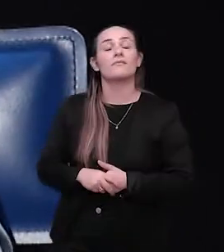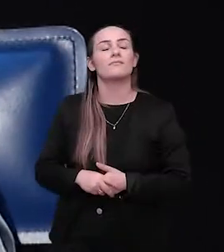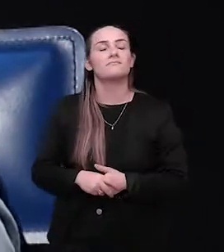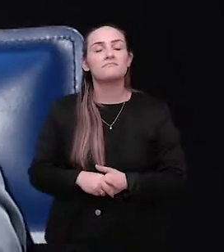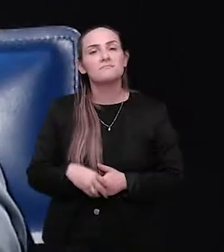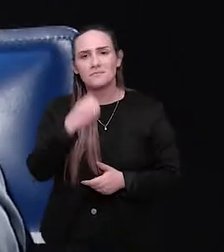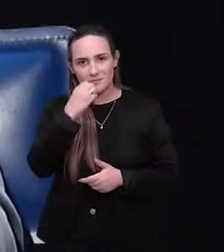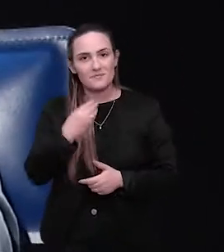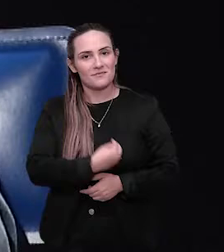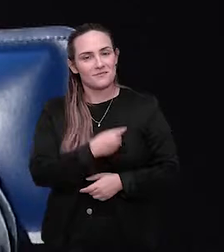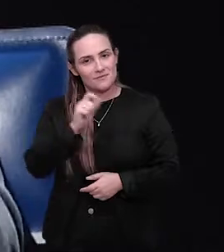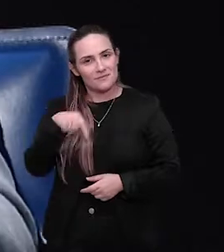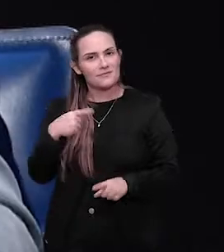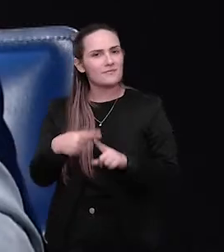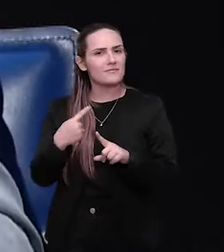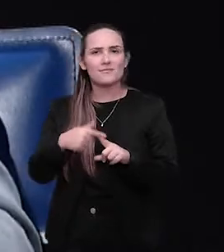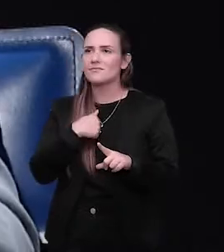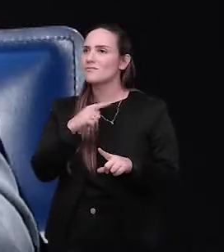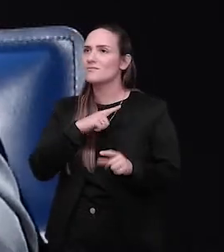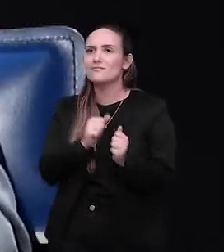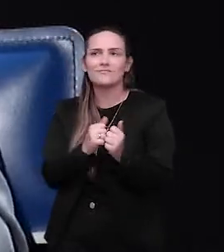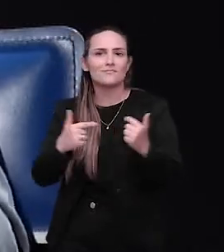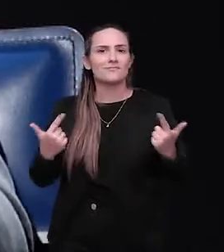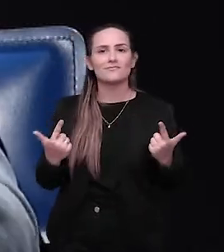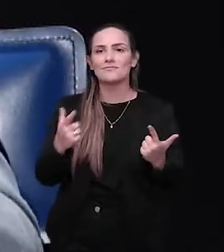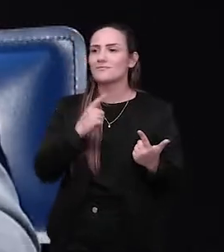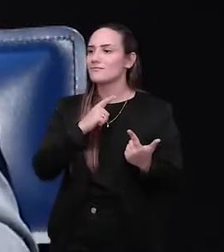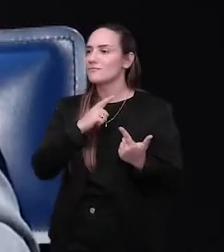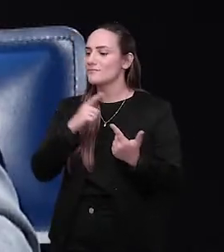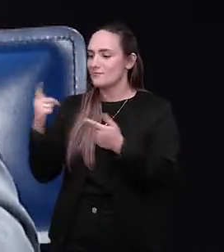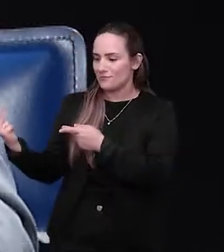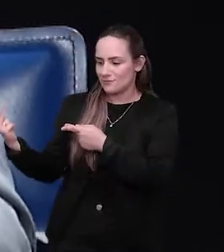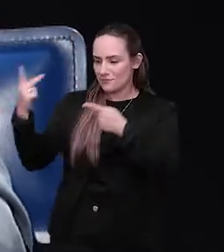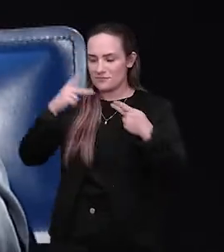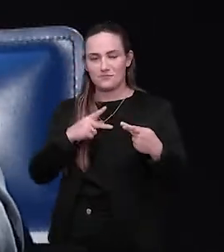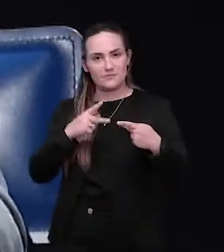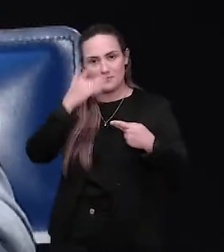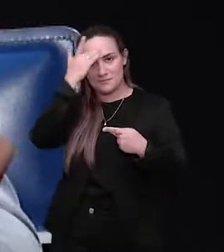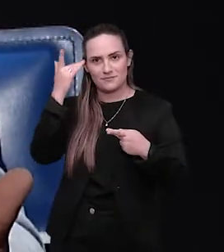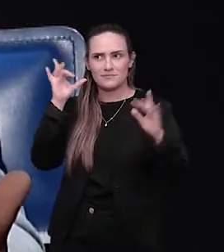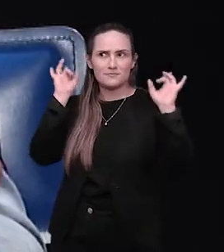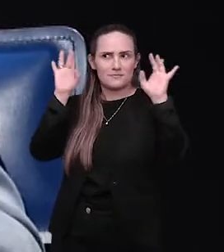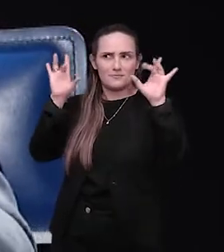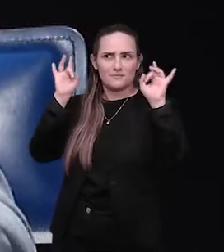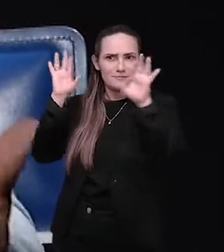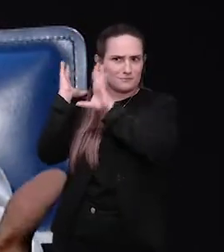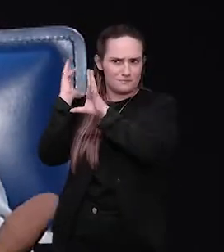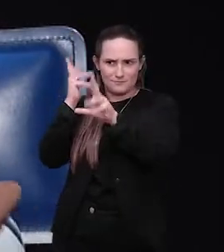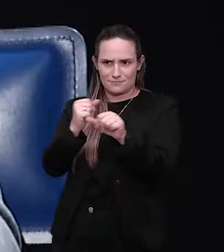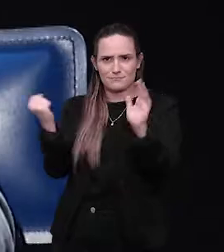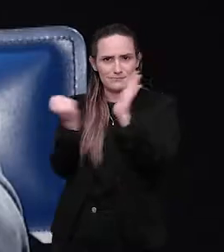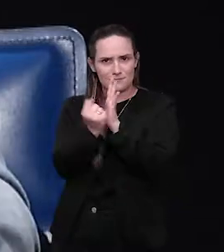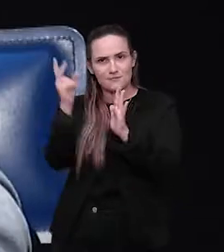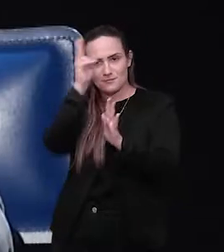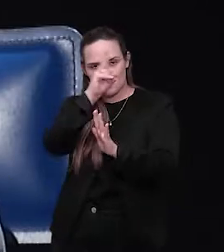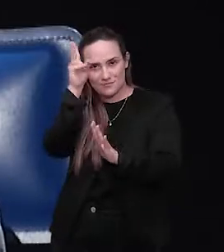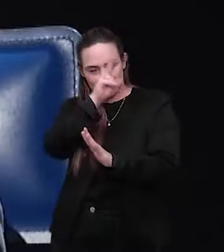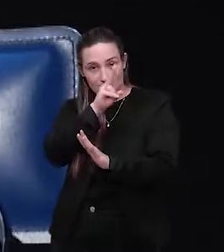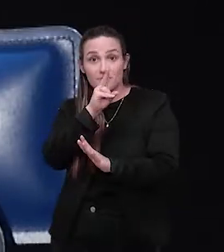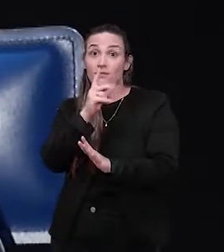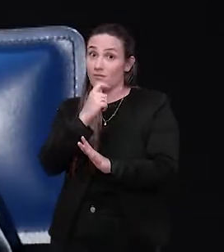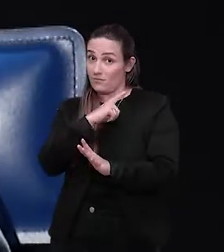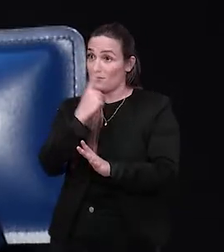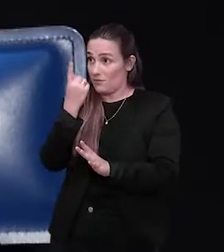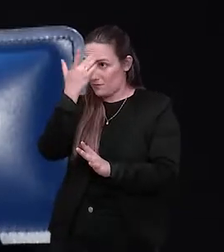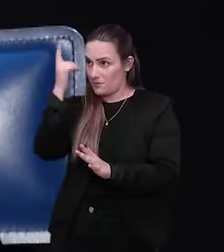estar aqui, porque eu tenho o privilégio de trazer pessoas muito interessantes, com histórias de vida, com desafios. E hoje